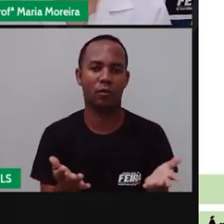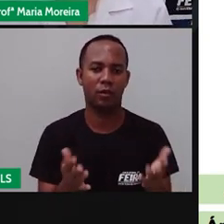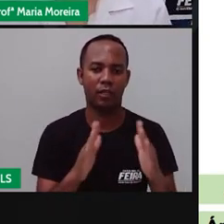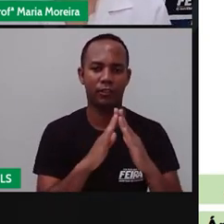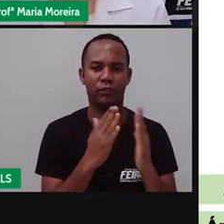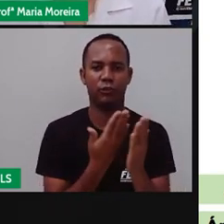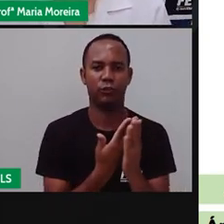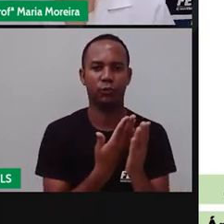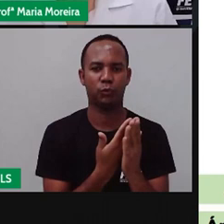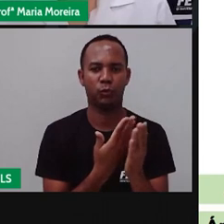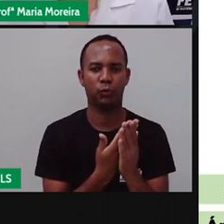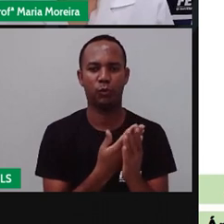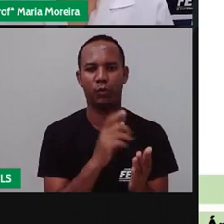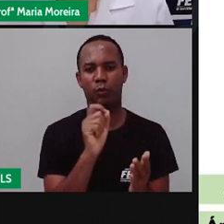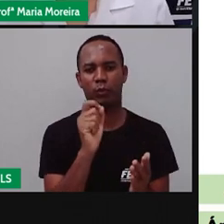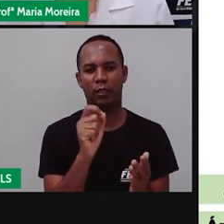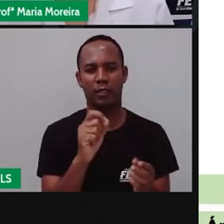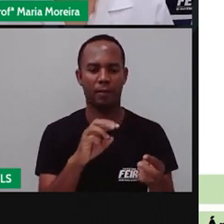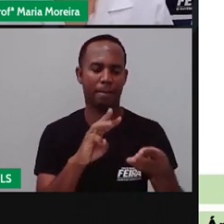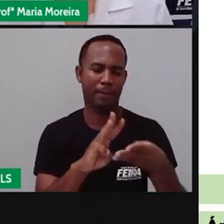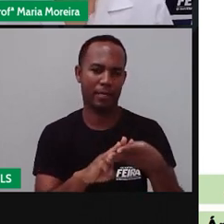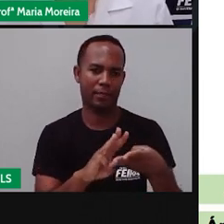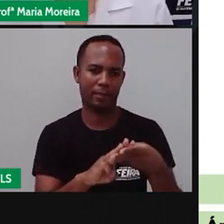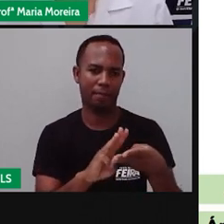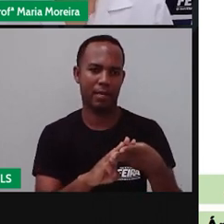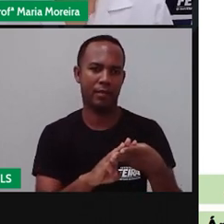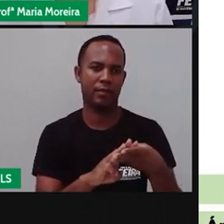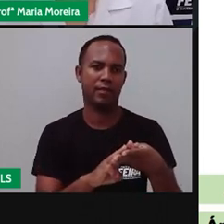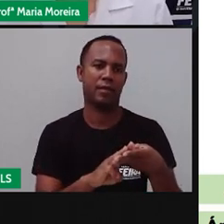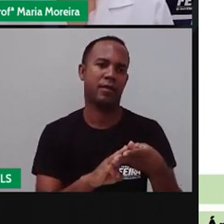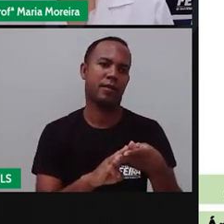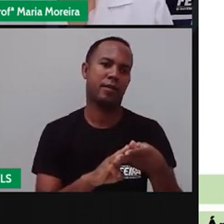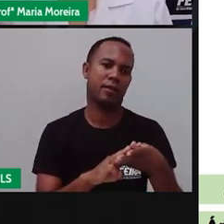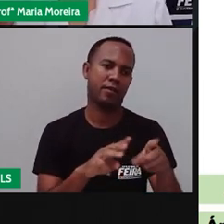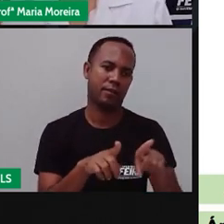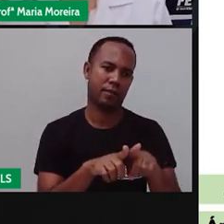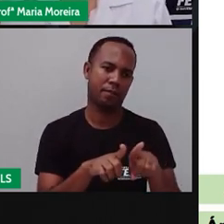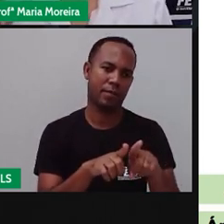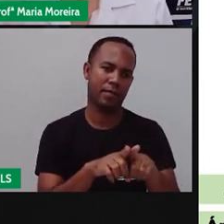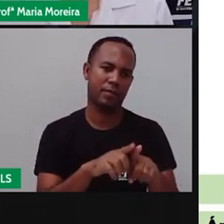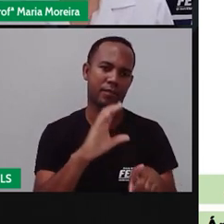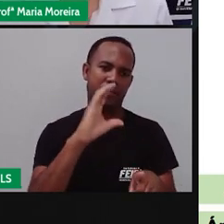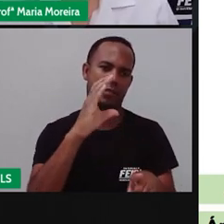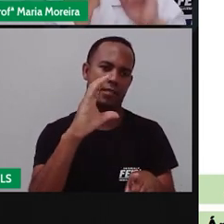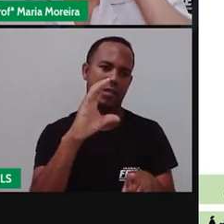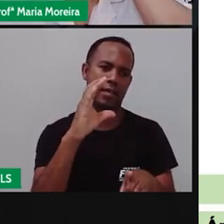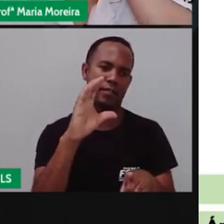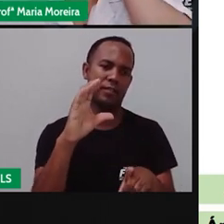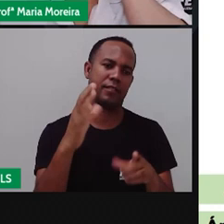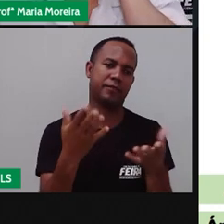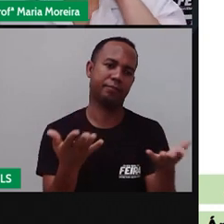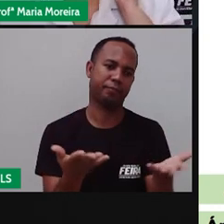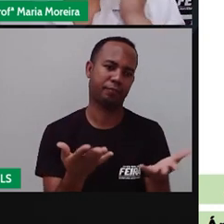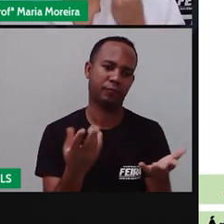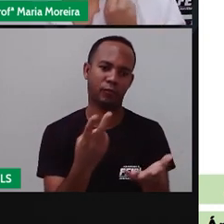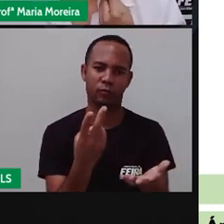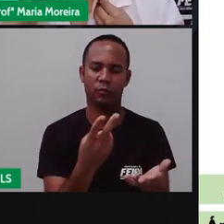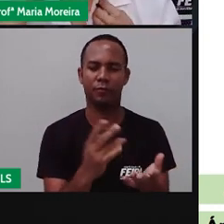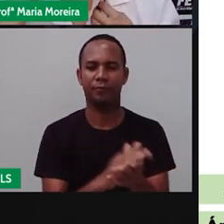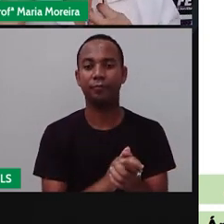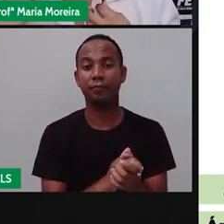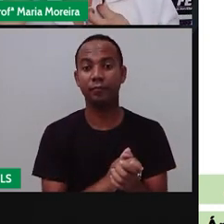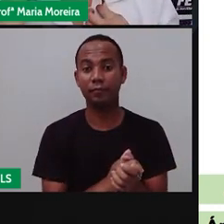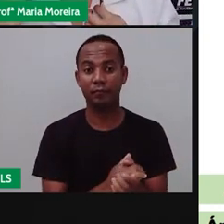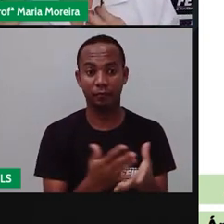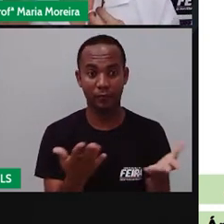né, interdisciplinar, matemática e ciências da natureza. Pró Maria e Anderson aqui com vocês em mais uma